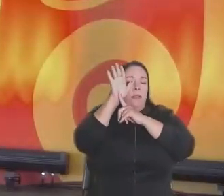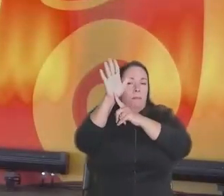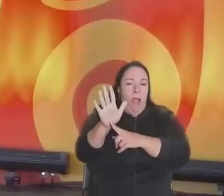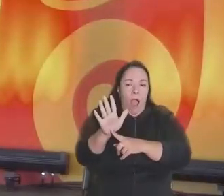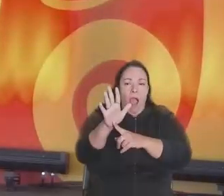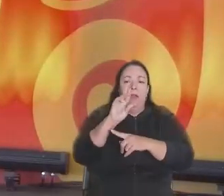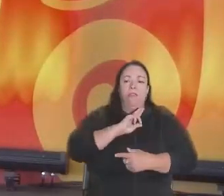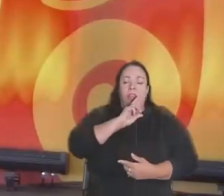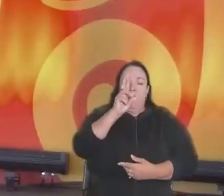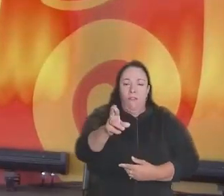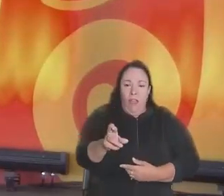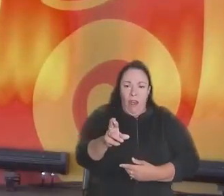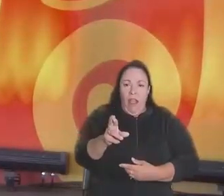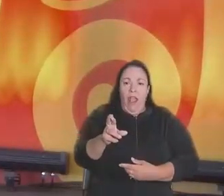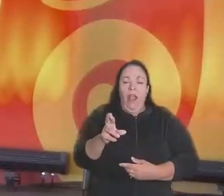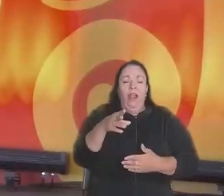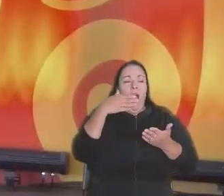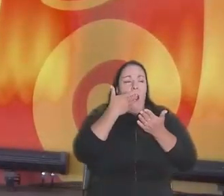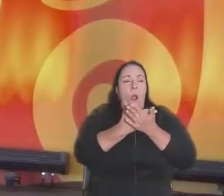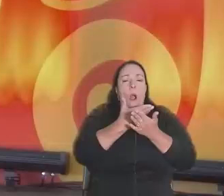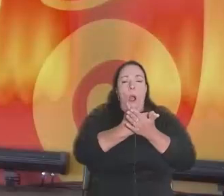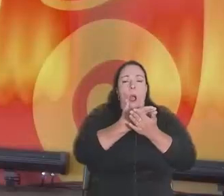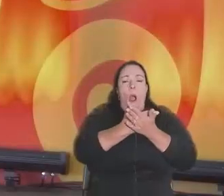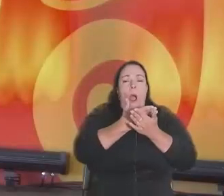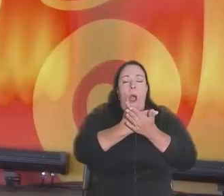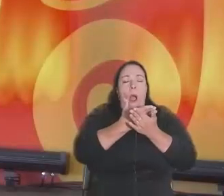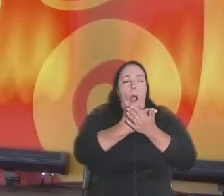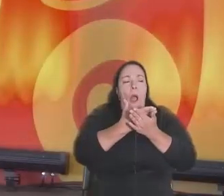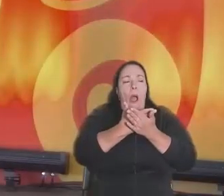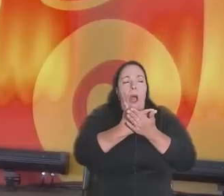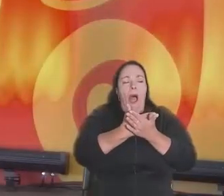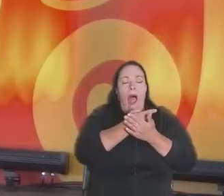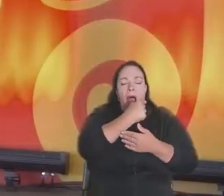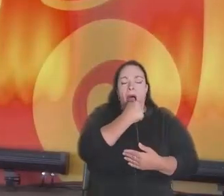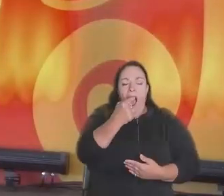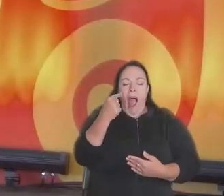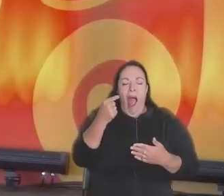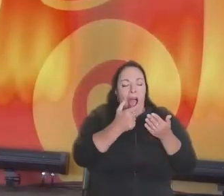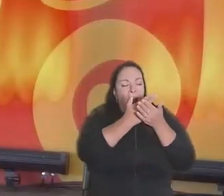referências. Há muito estudo por detrás de cada ilustração.